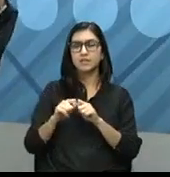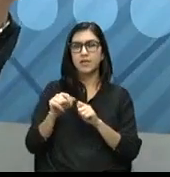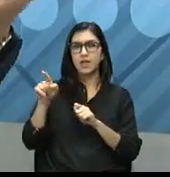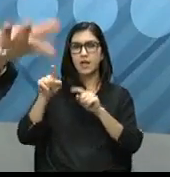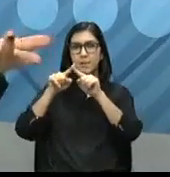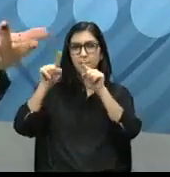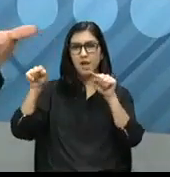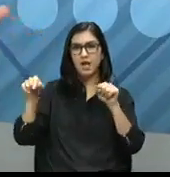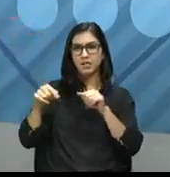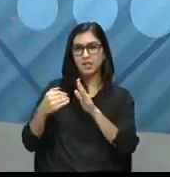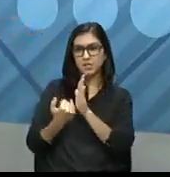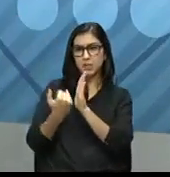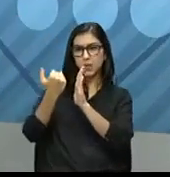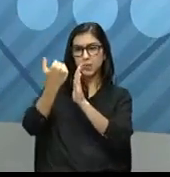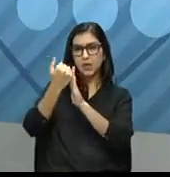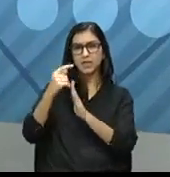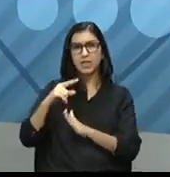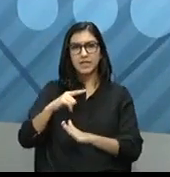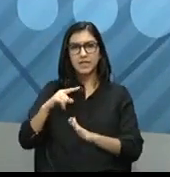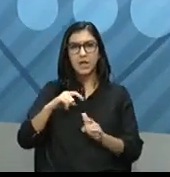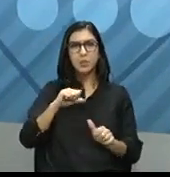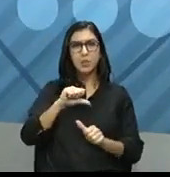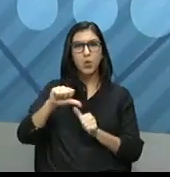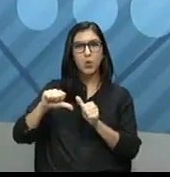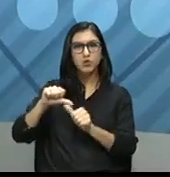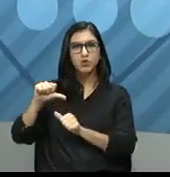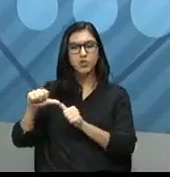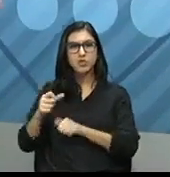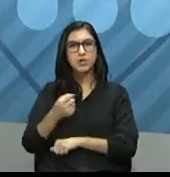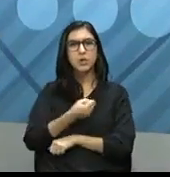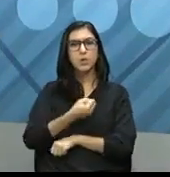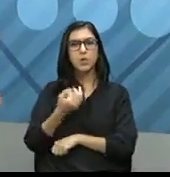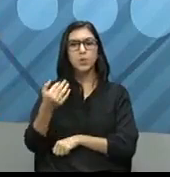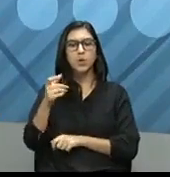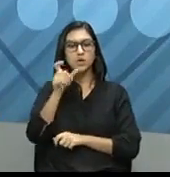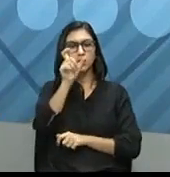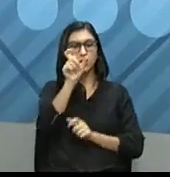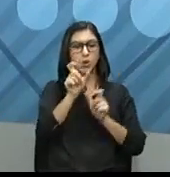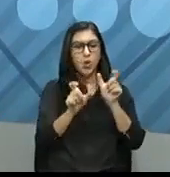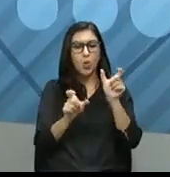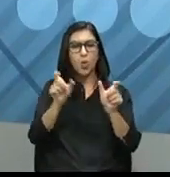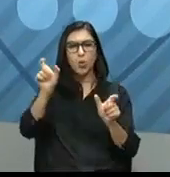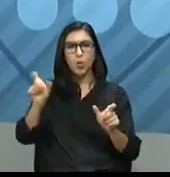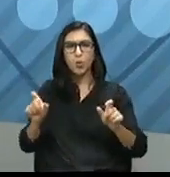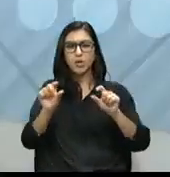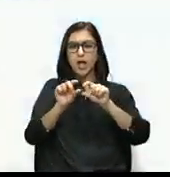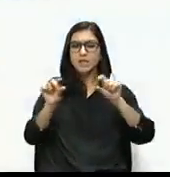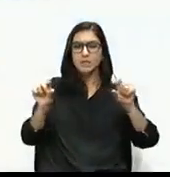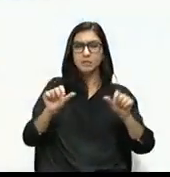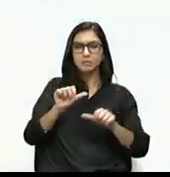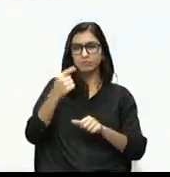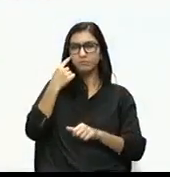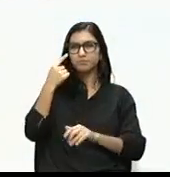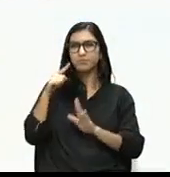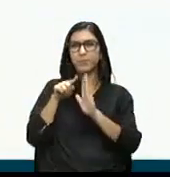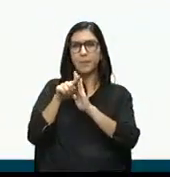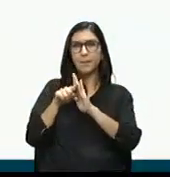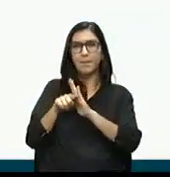essa matriz aumenta? Será que eu tenho uma modificação no número de colunas e no número de linhas? Vamos analisar?